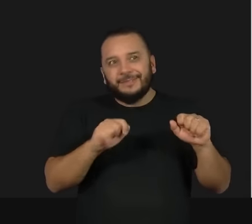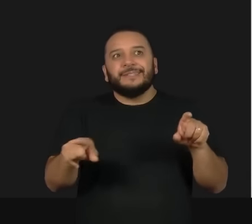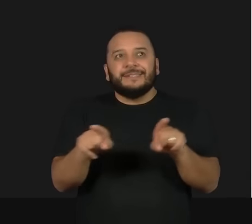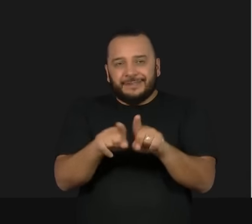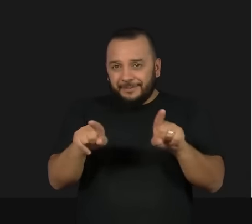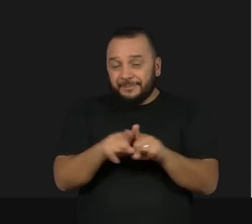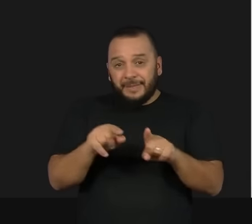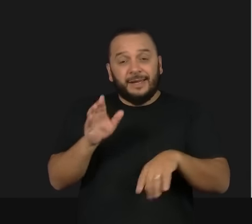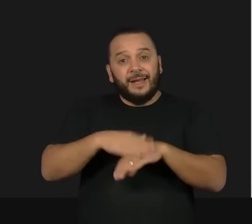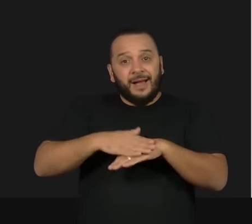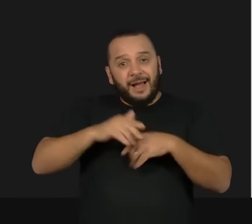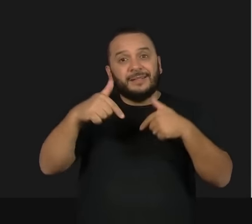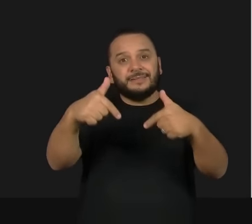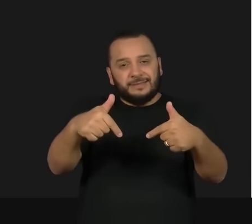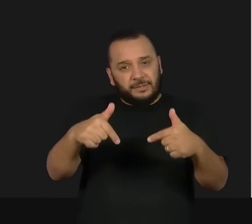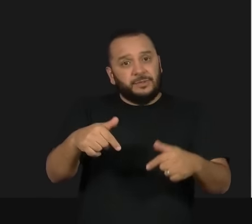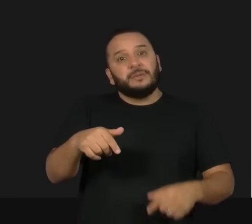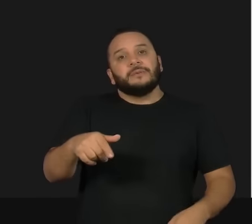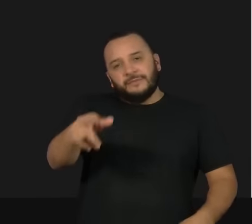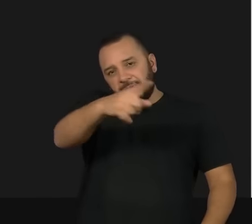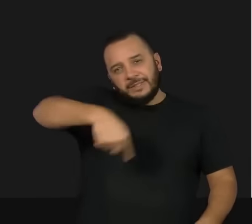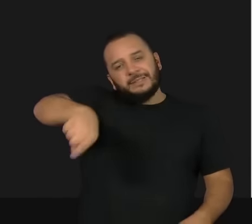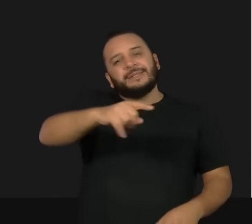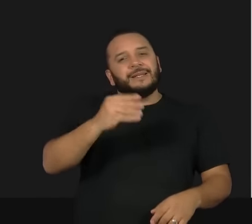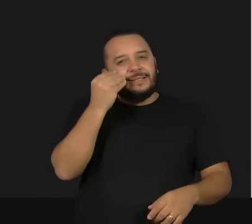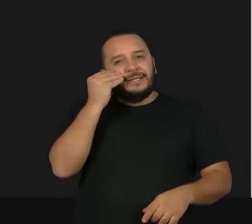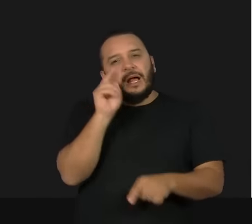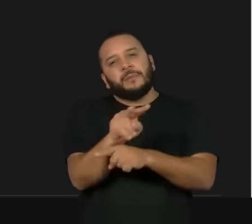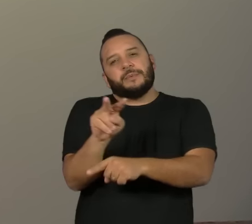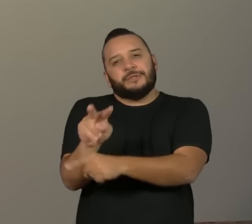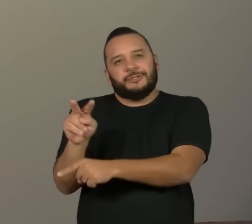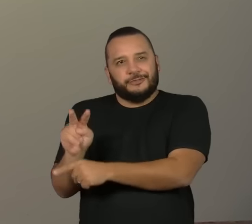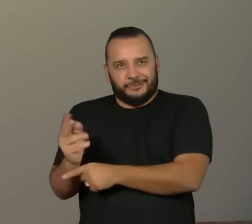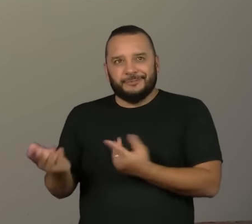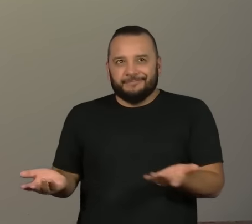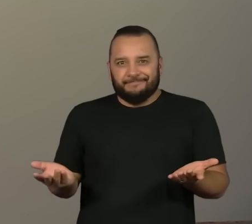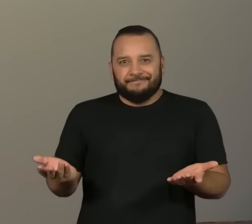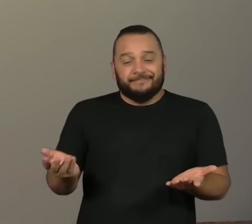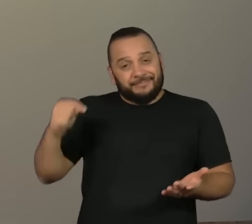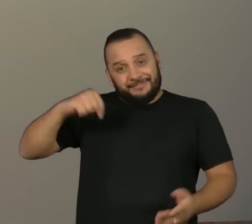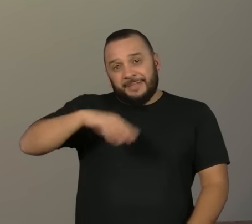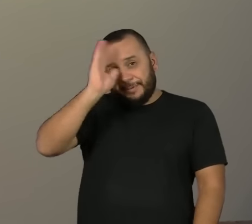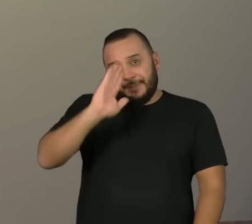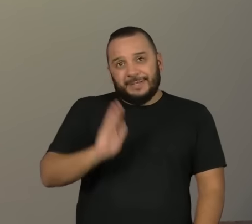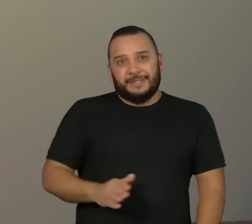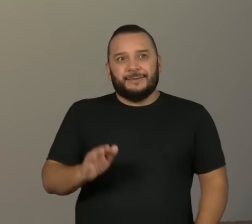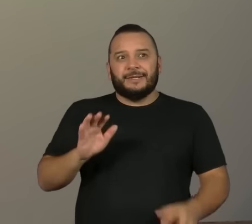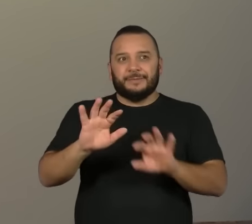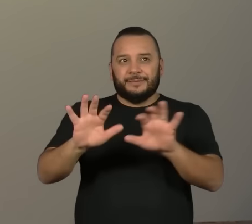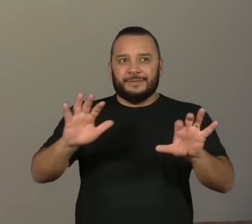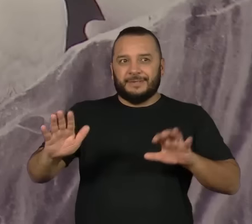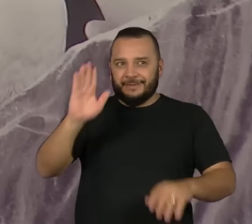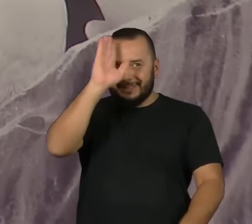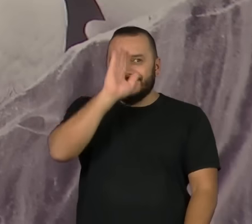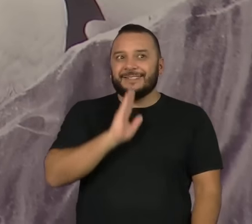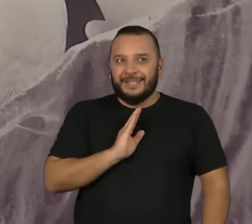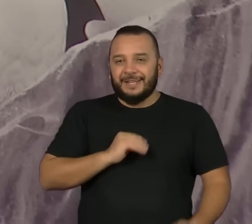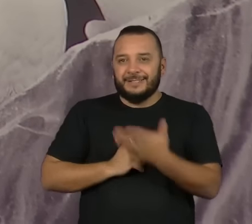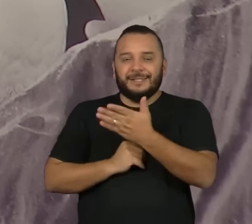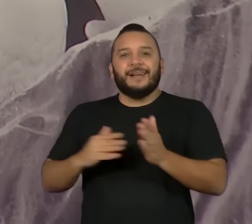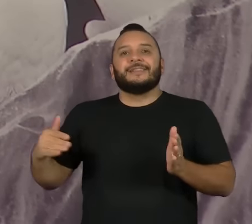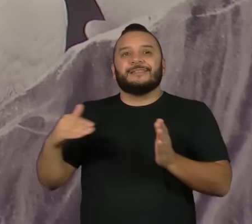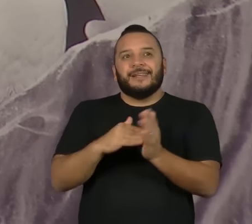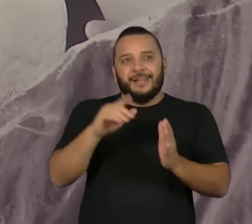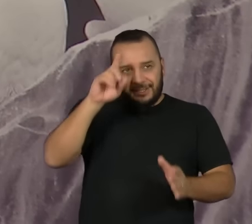indicar ações para os cidadãos tentarem proteger as espécies. Aqui no Brasil, a exposição gratuita vai até o